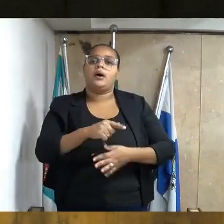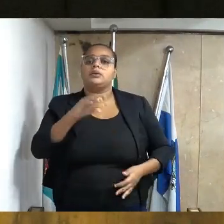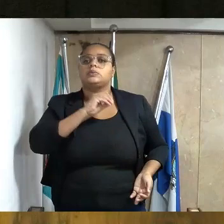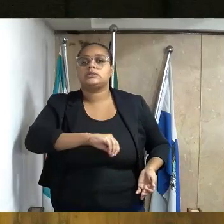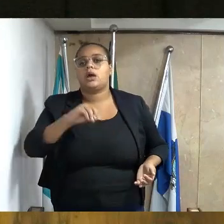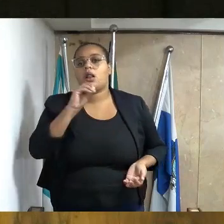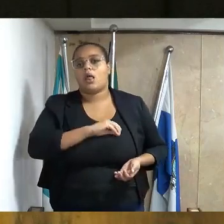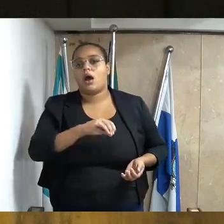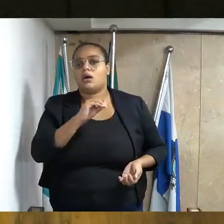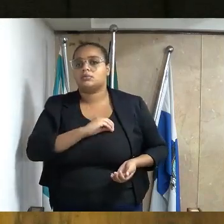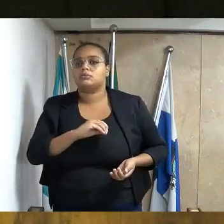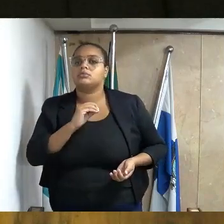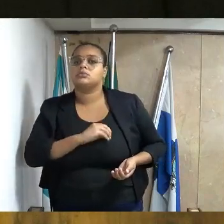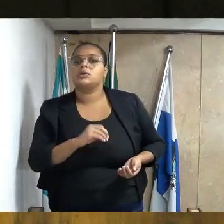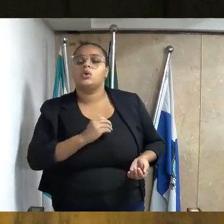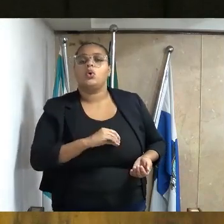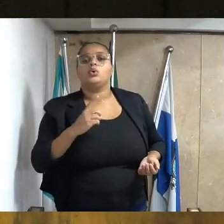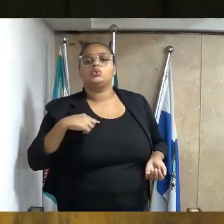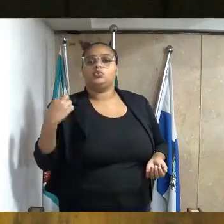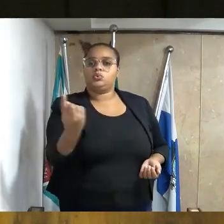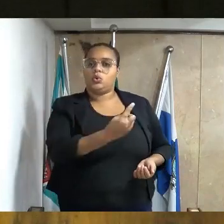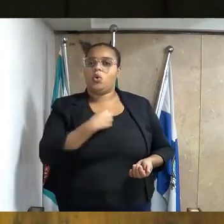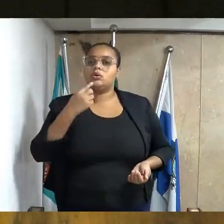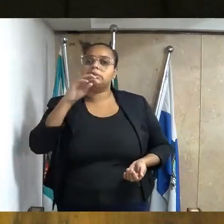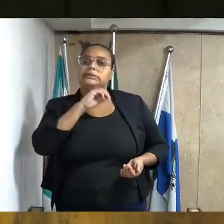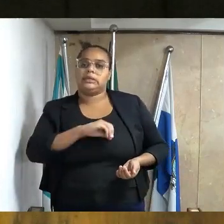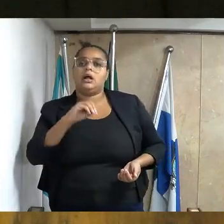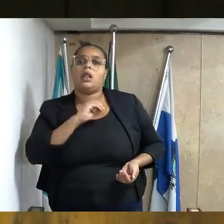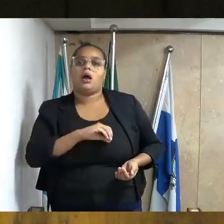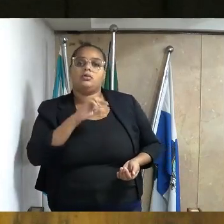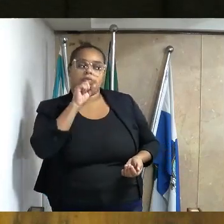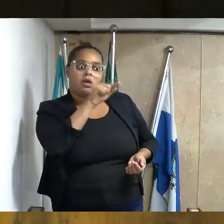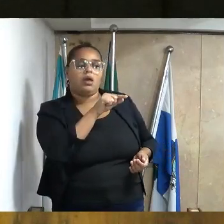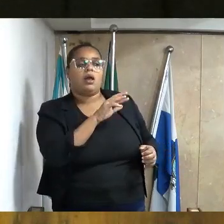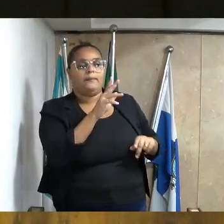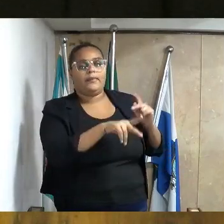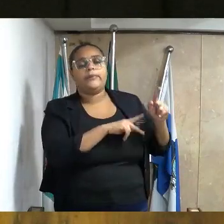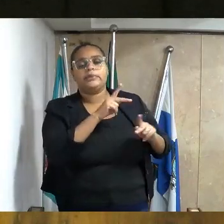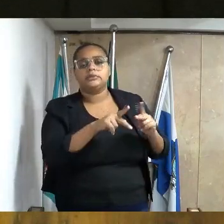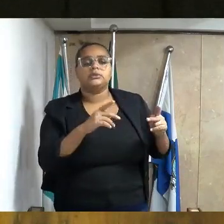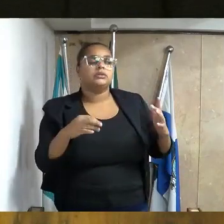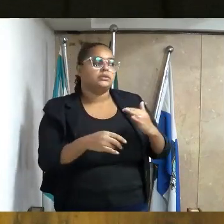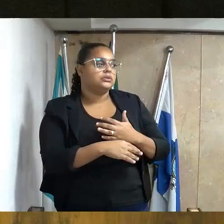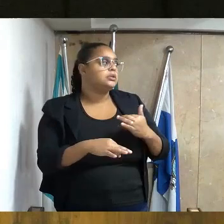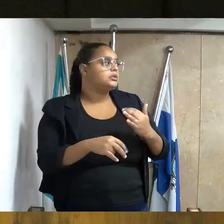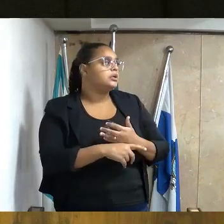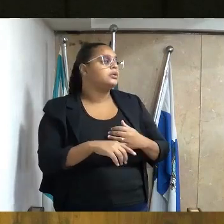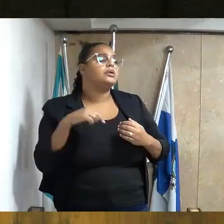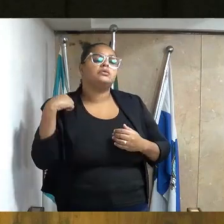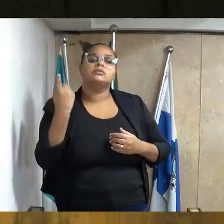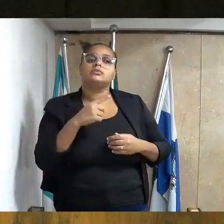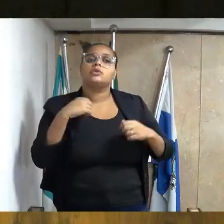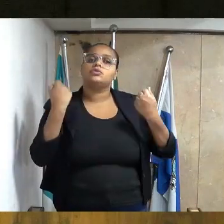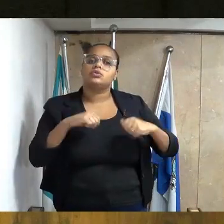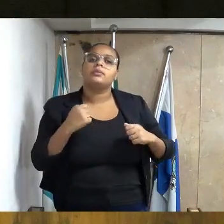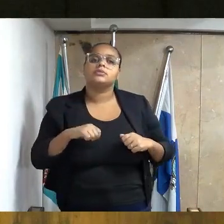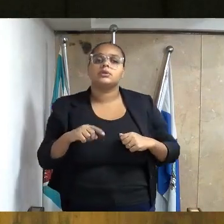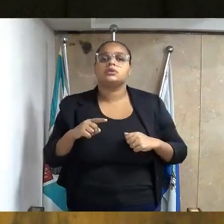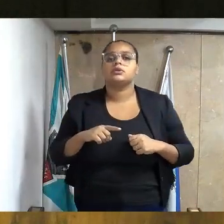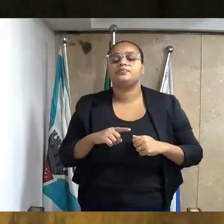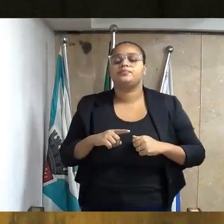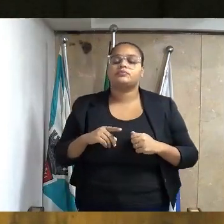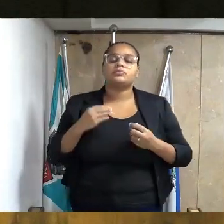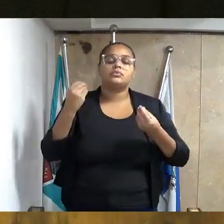de trânsito, os nossos salários, é a população dessa cidade. E a gente está aqui como